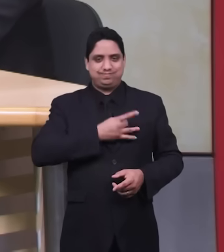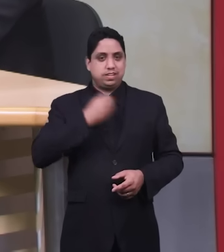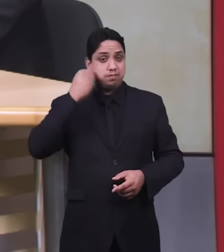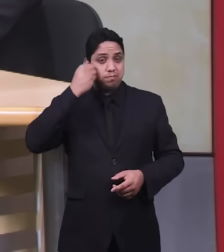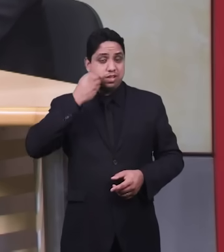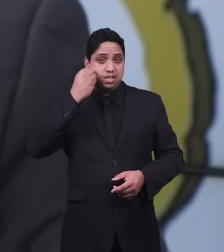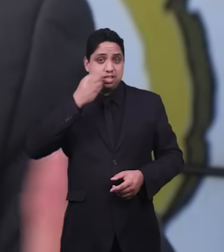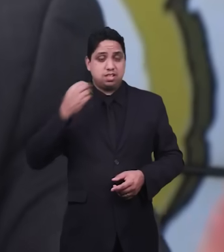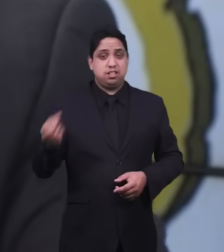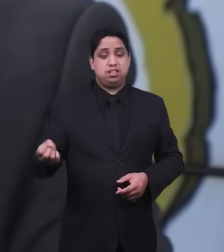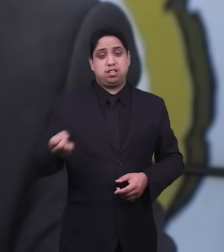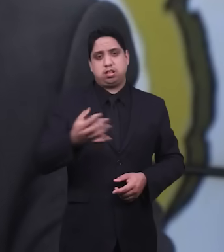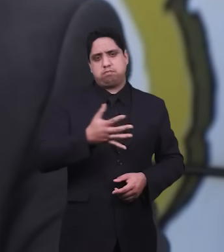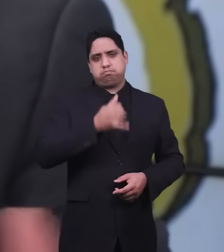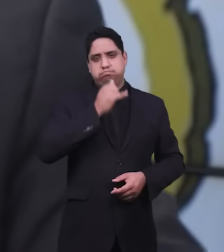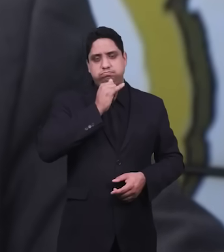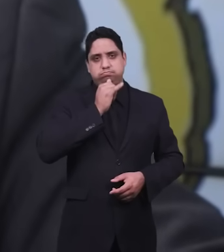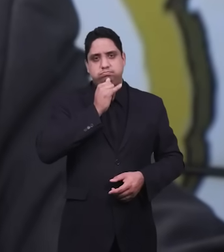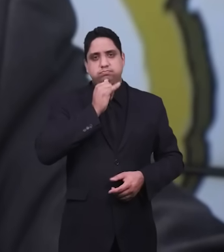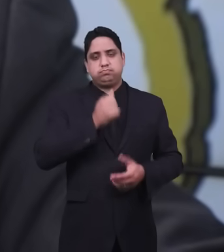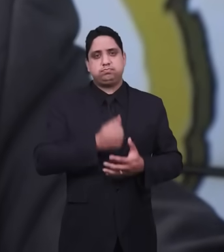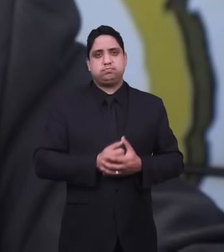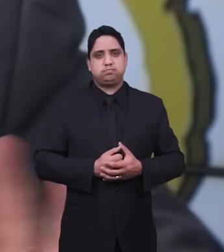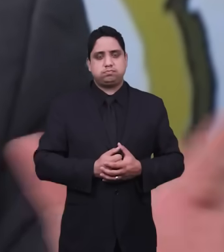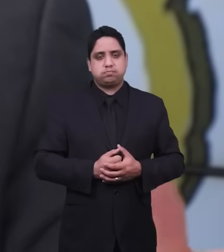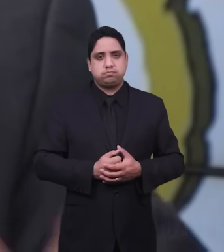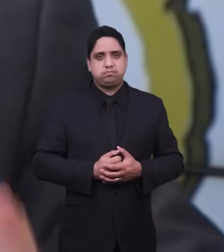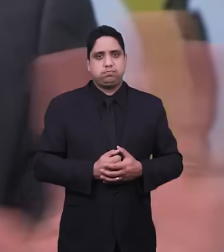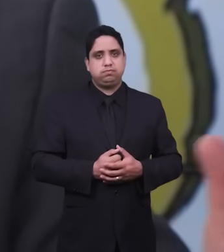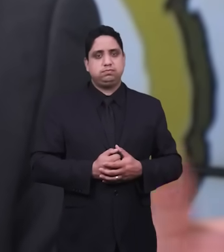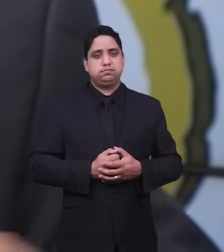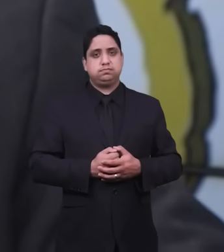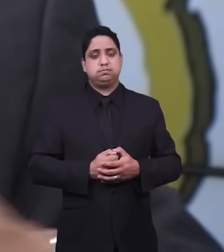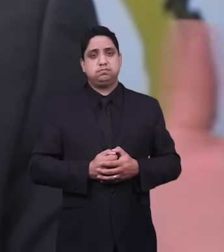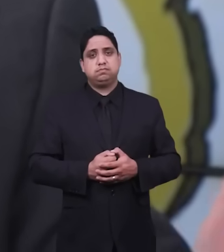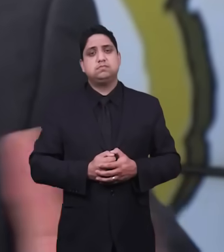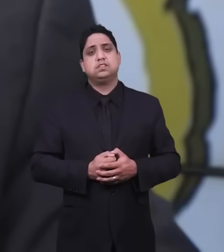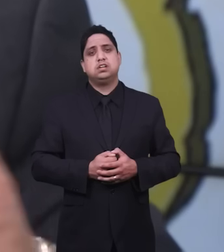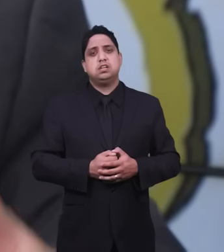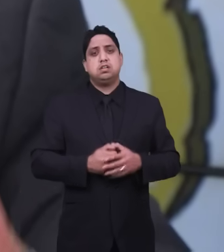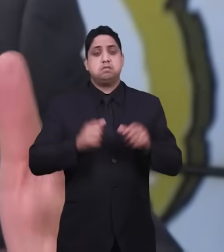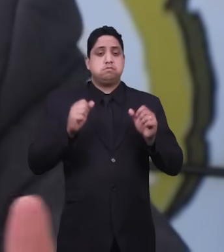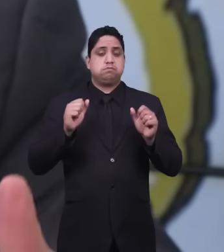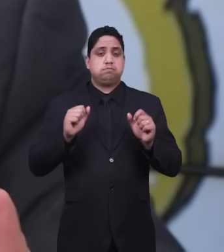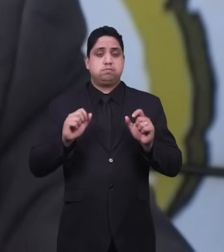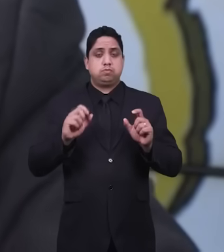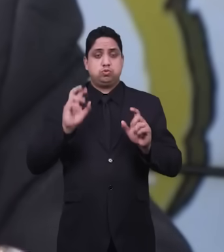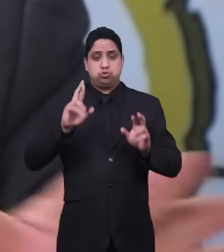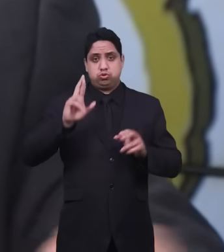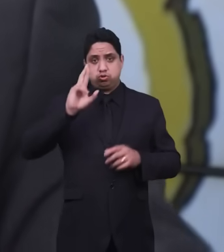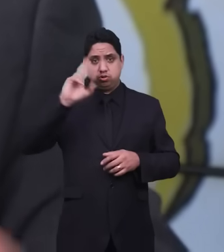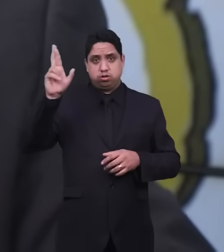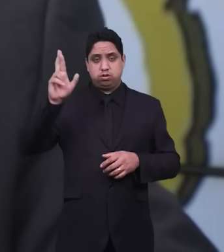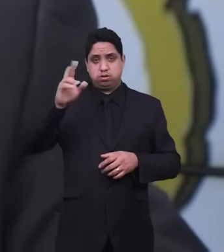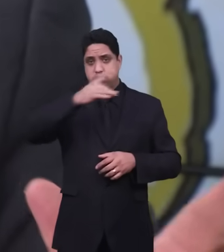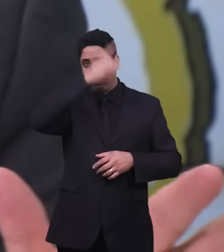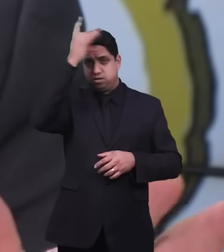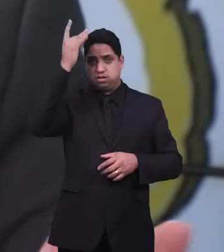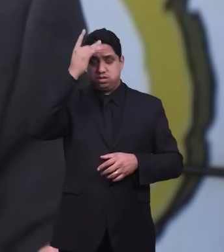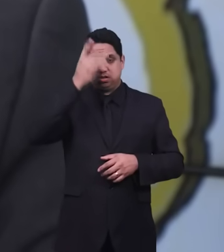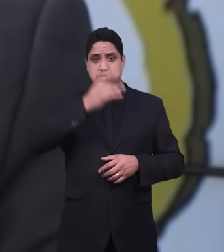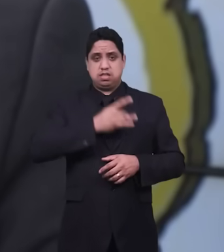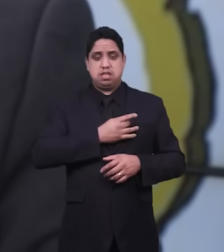Por exemplo, não, como nós falamos, não tem manifestação nenhuma, pode ser um batismo. Se eu batizar com o Espírito Santo, não, isso não nós tem